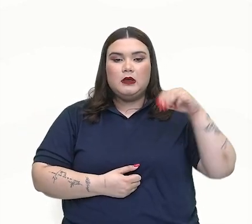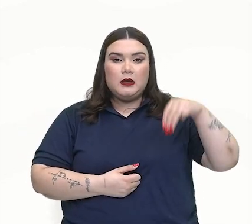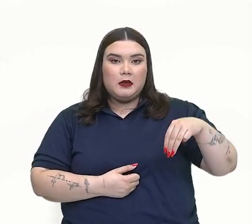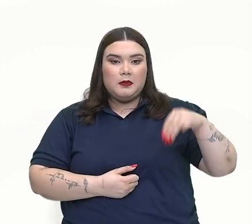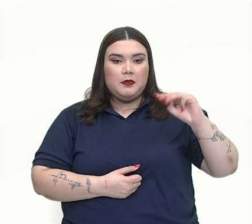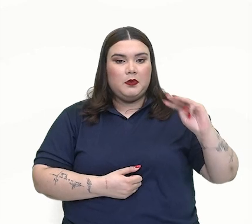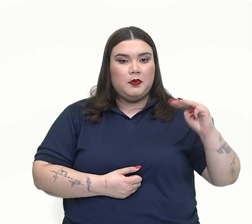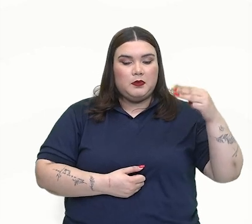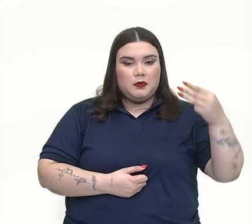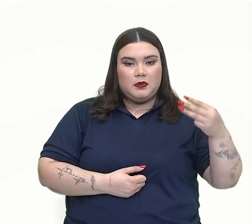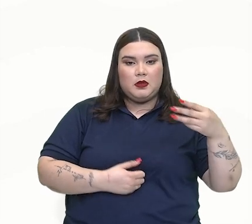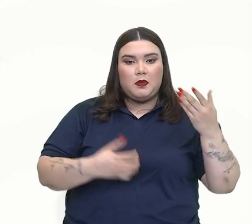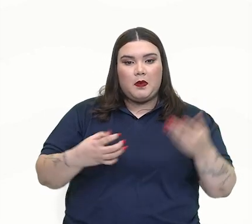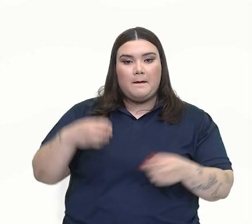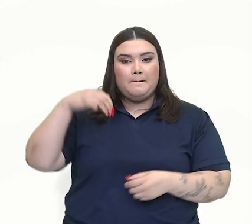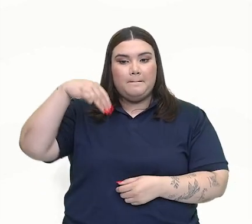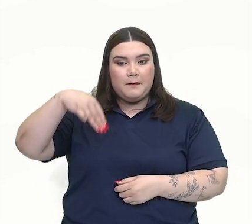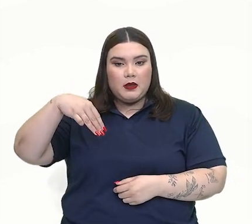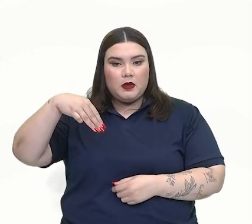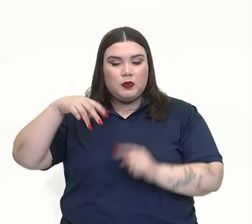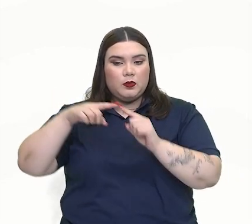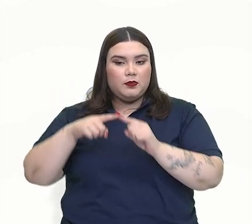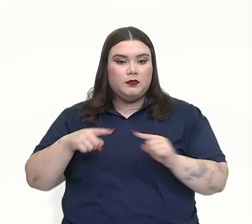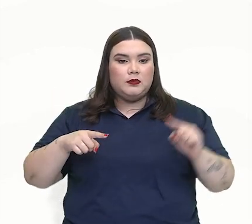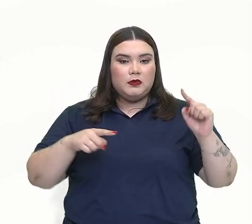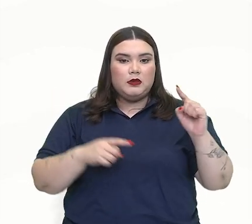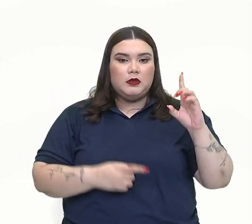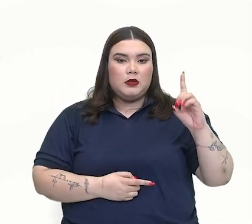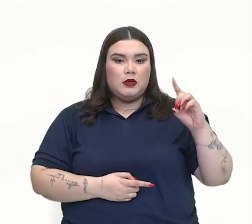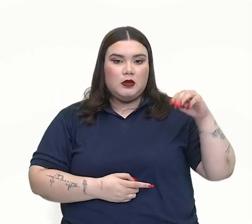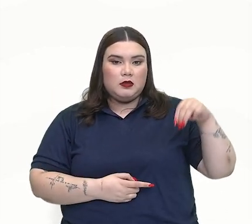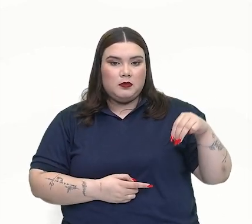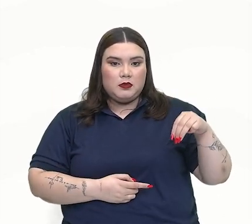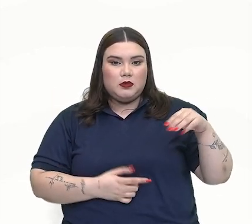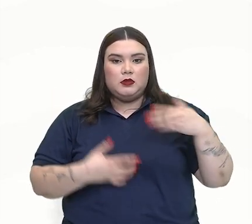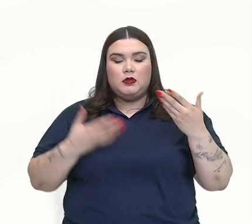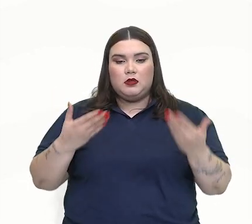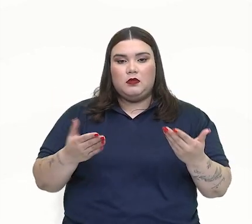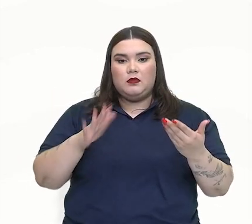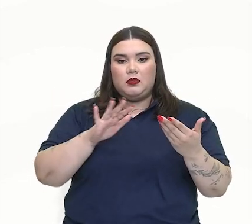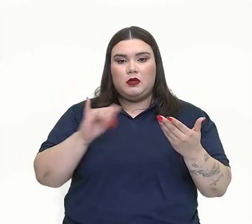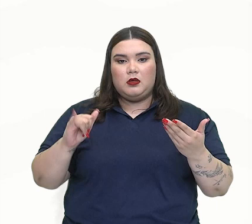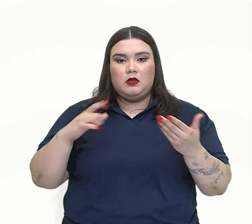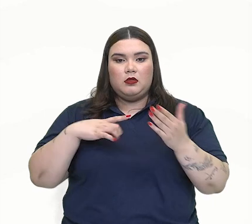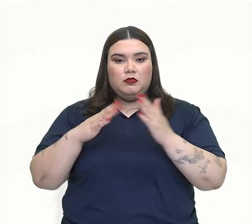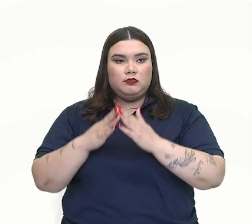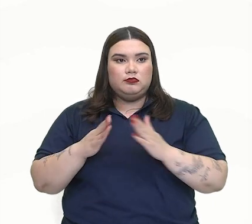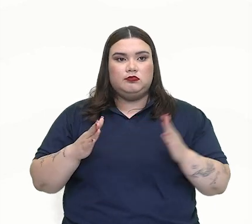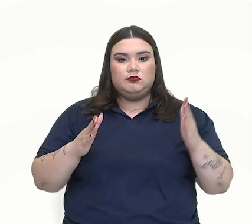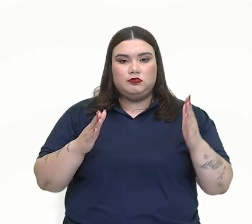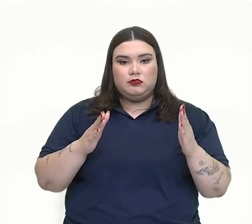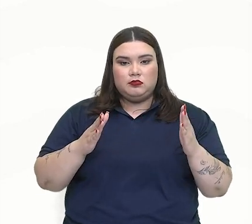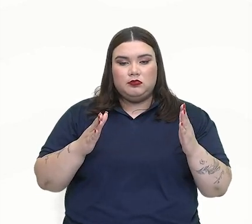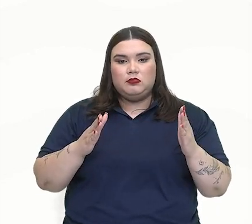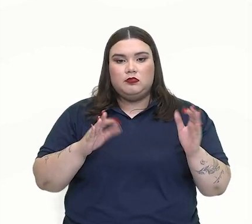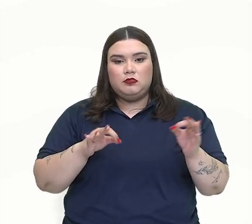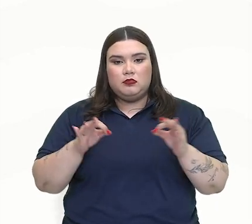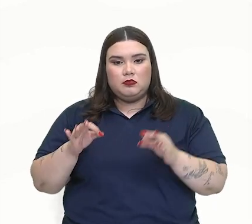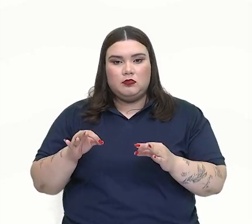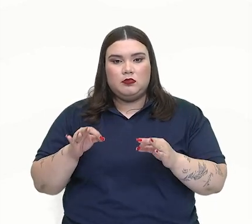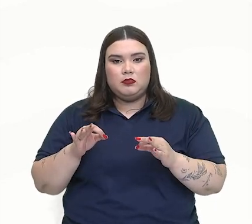eu estou em metro e vou para decímetro. Portanto, eu vou andar 3 casas decimais para